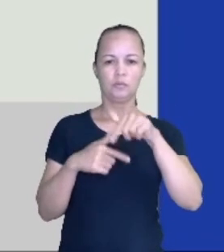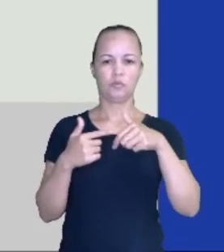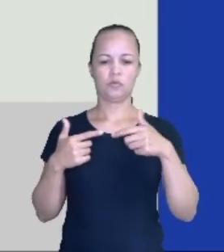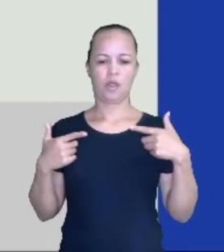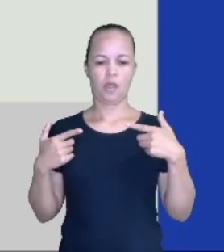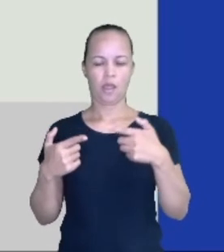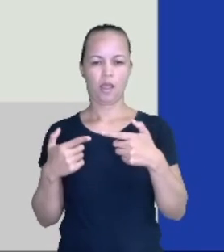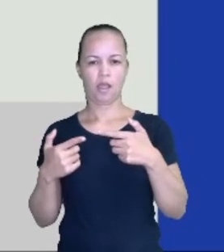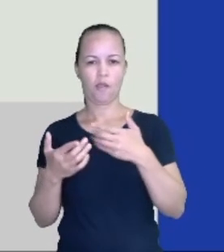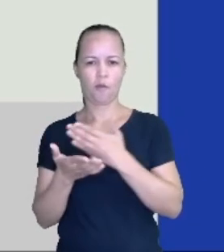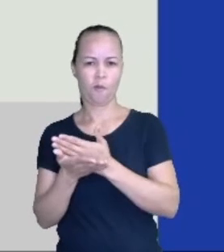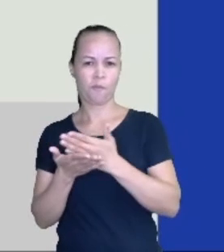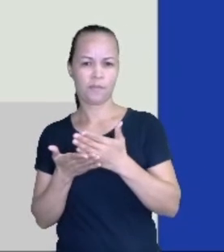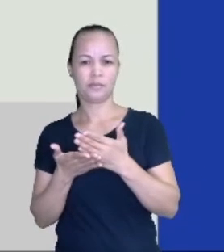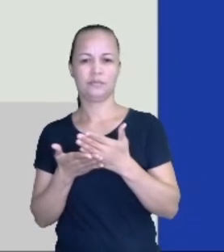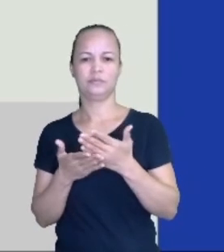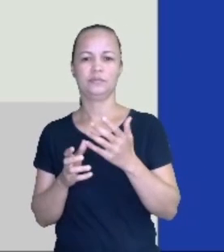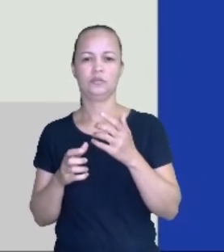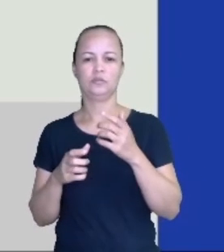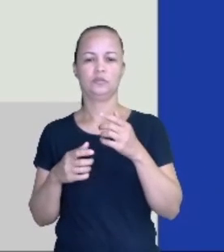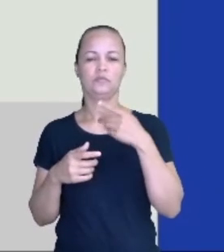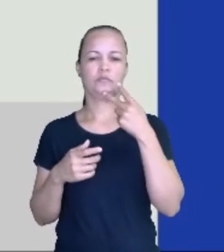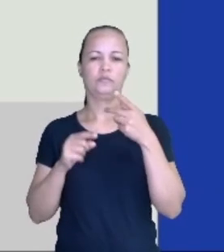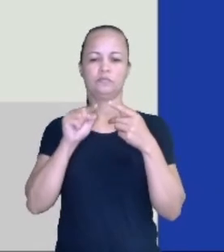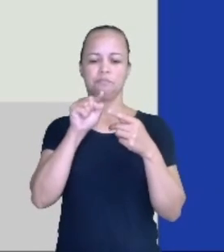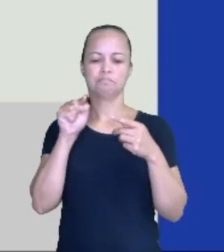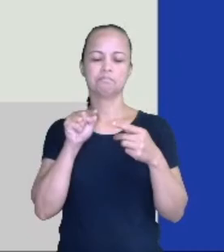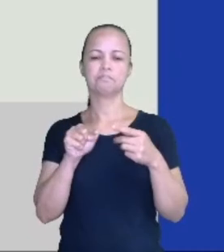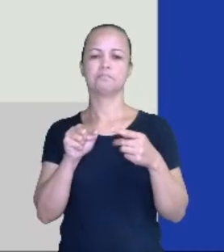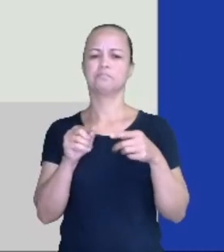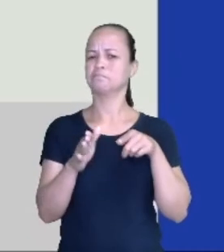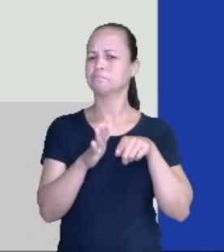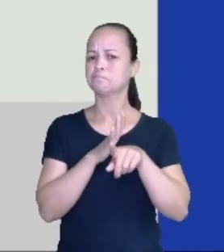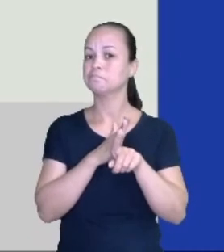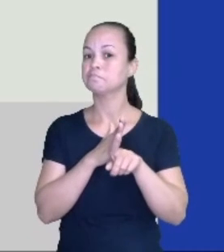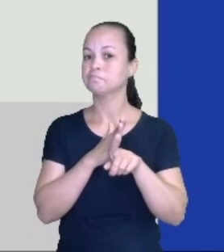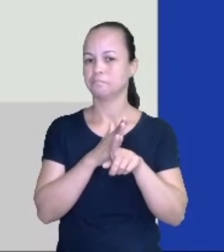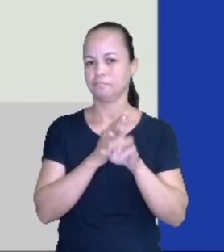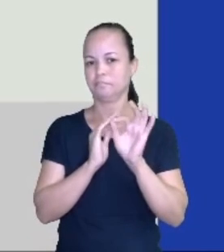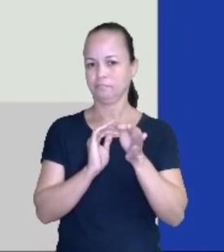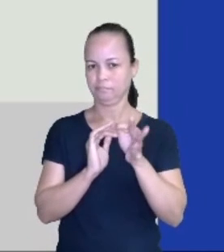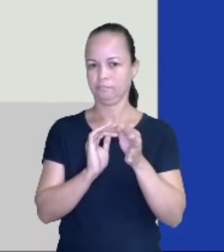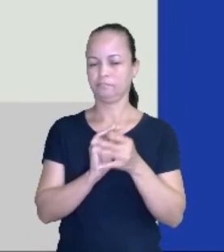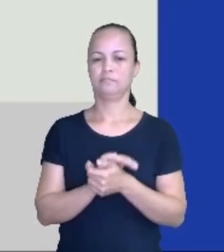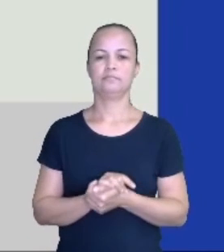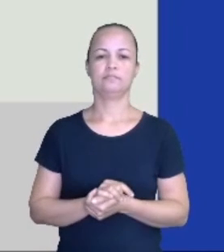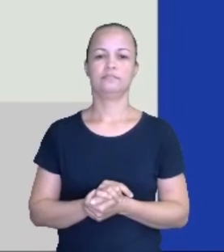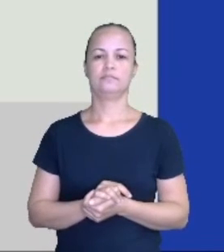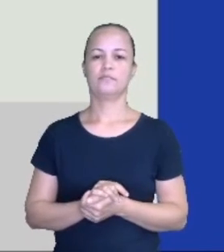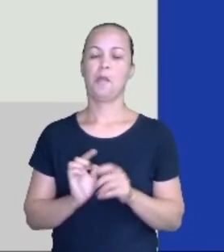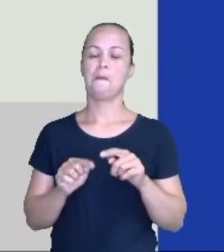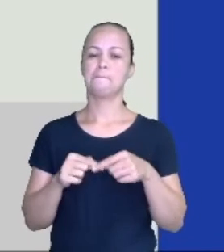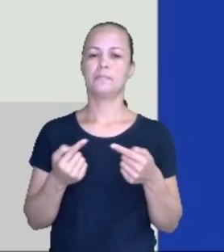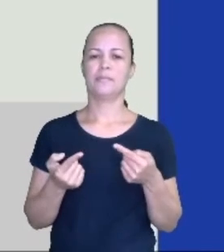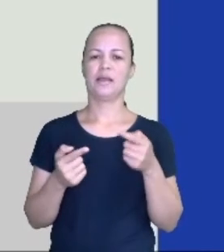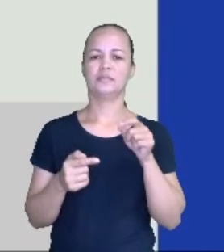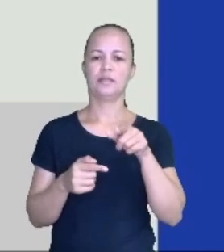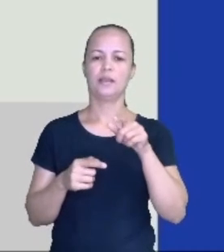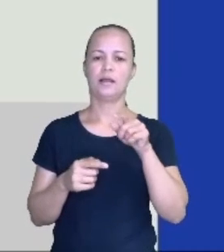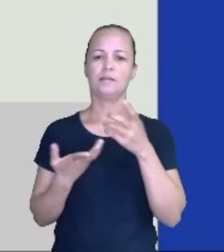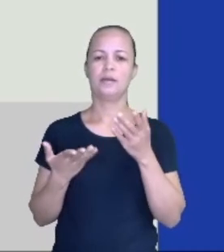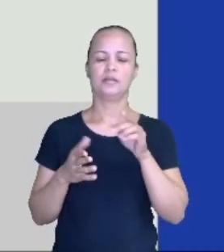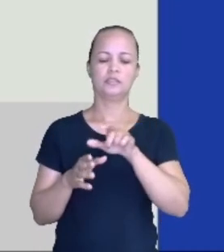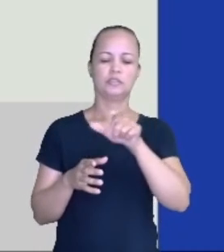começou", disse o ponto de interrogação, é apenas uma pergunta, certo? Mas se eu aparecer no seu